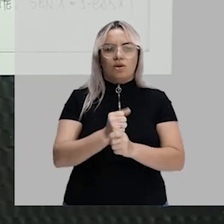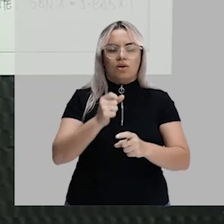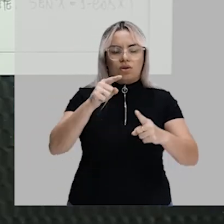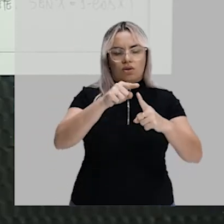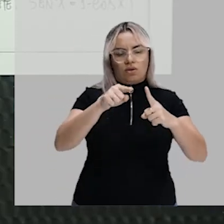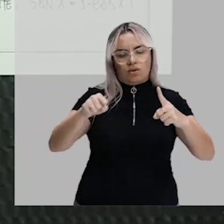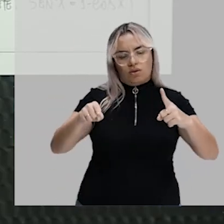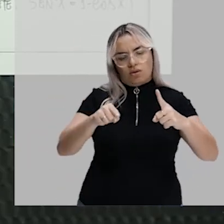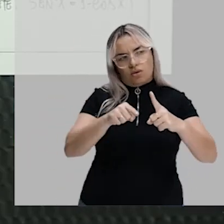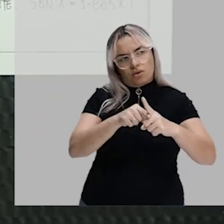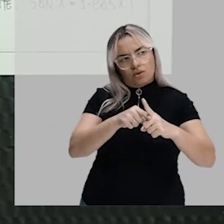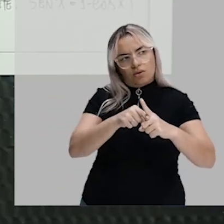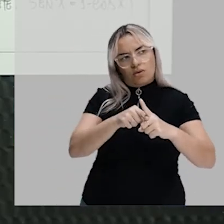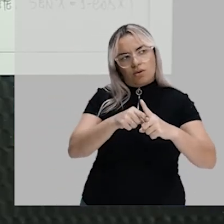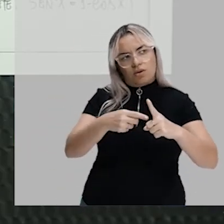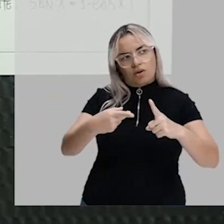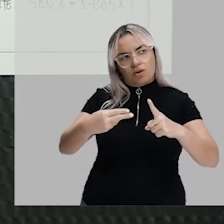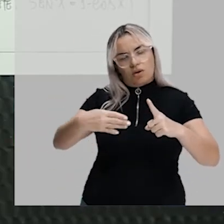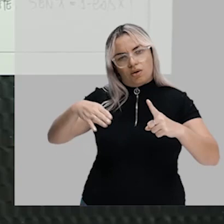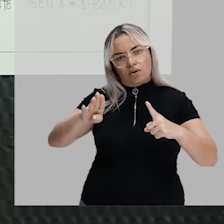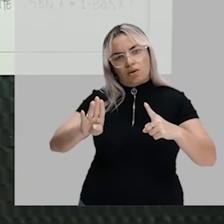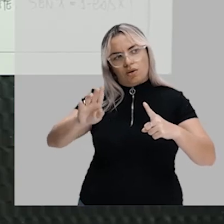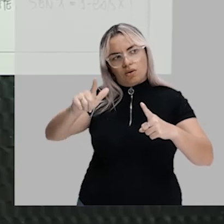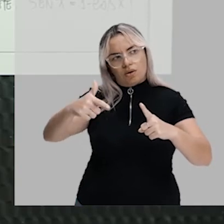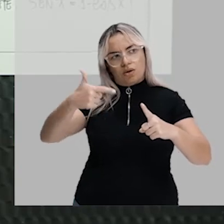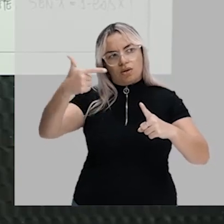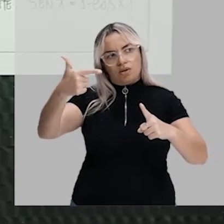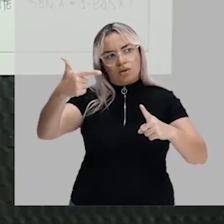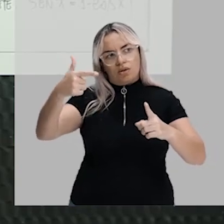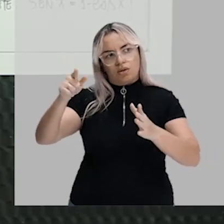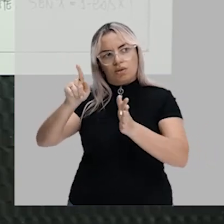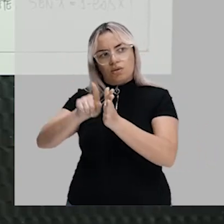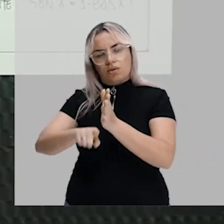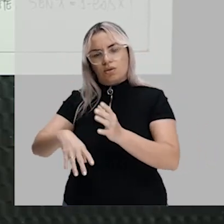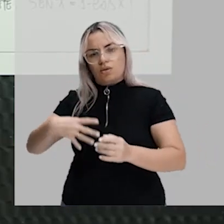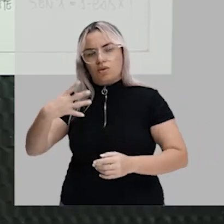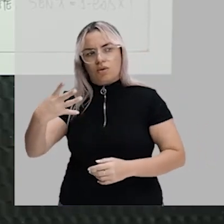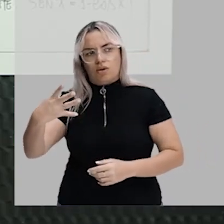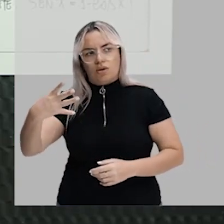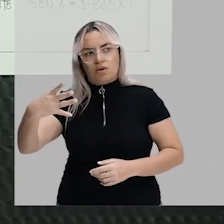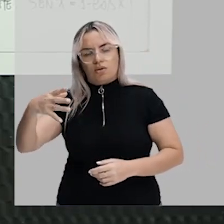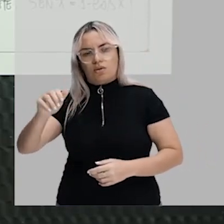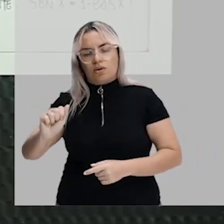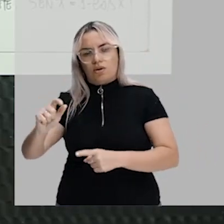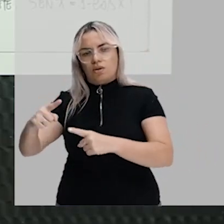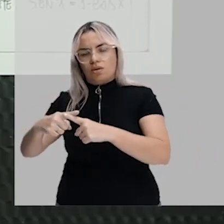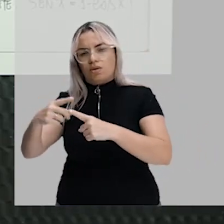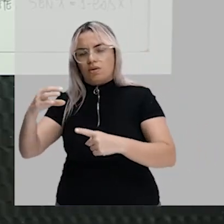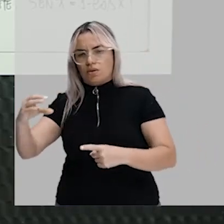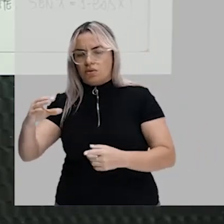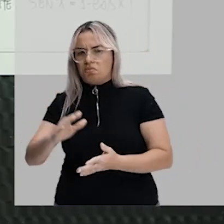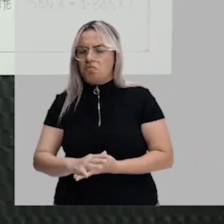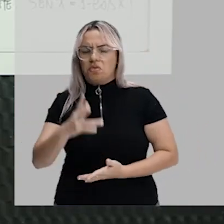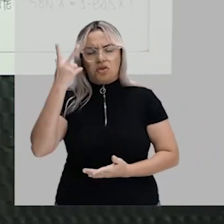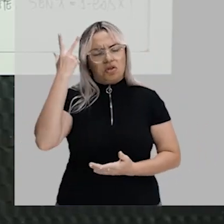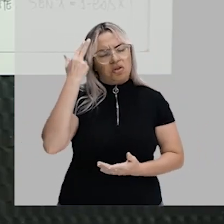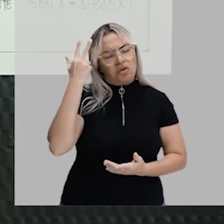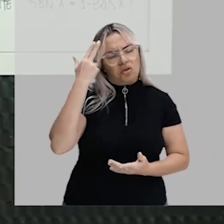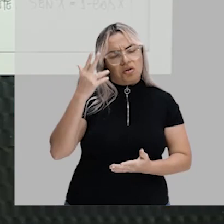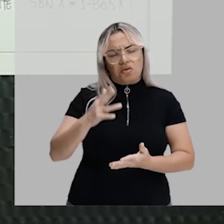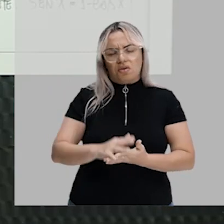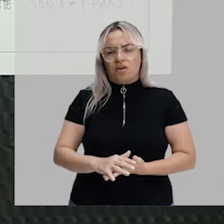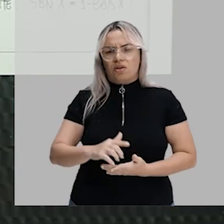b - 4ac resolver aqui normalmente essa equação do segundo grau vamos esquecer que isso aqui é uma equação